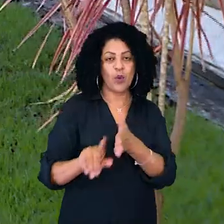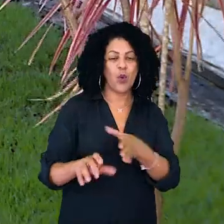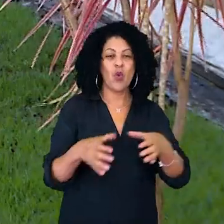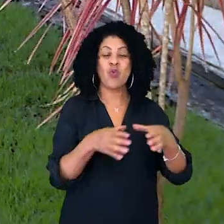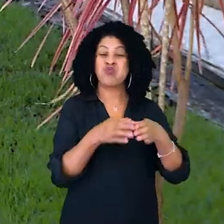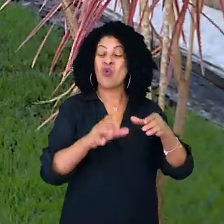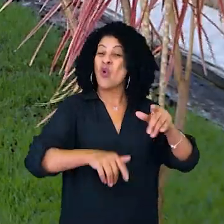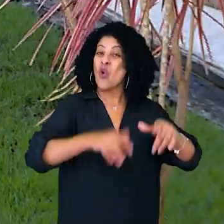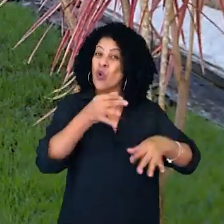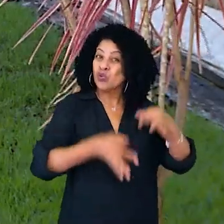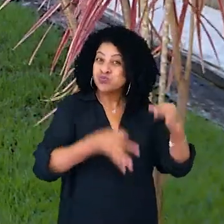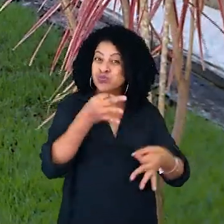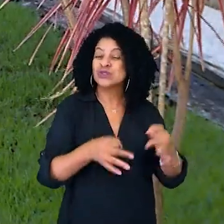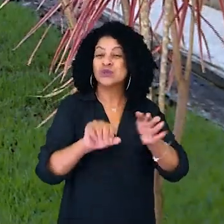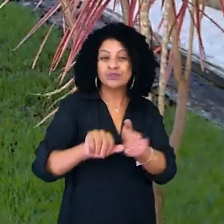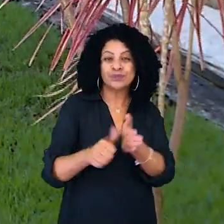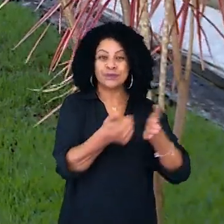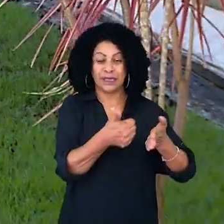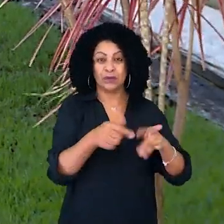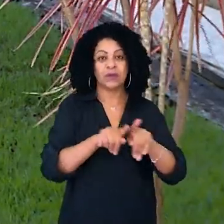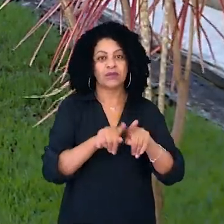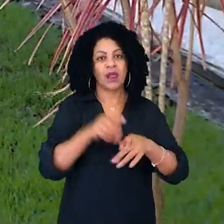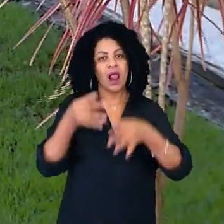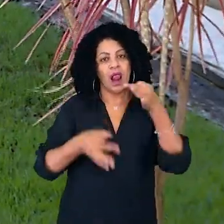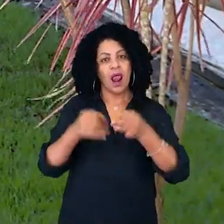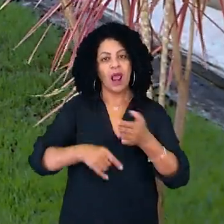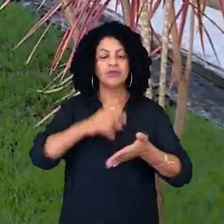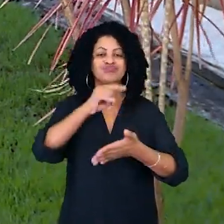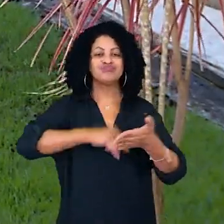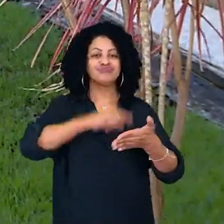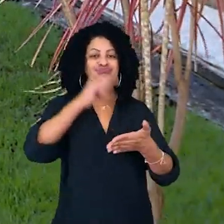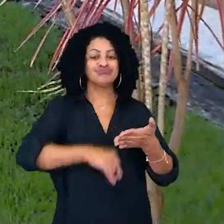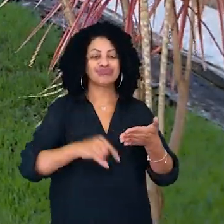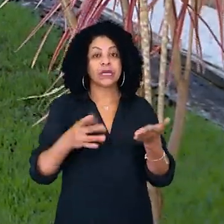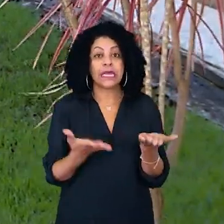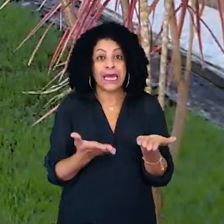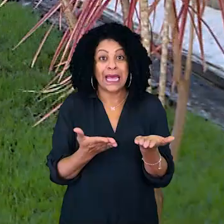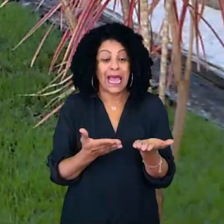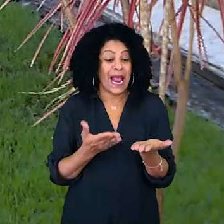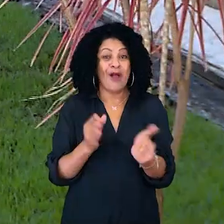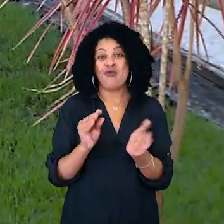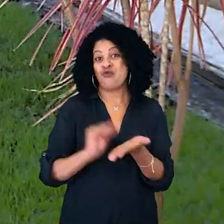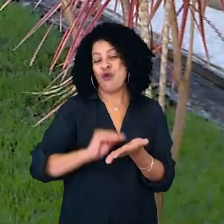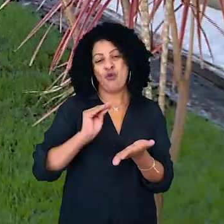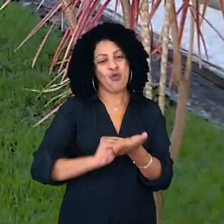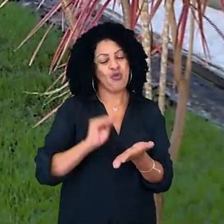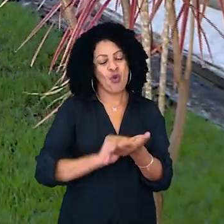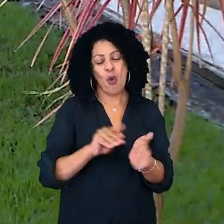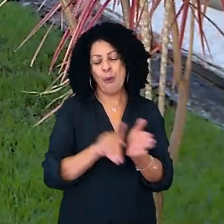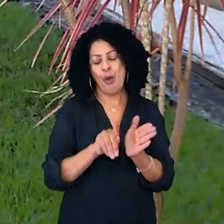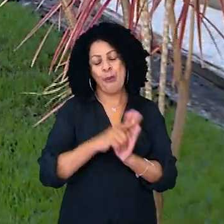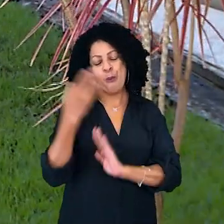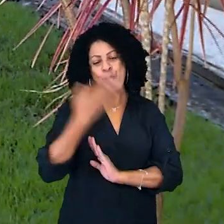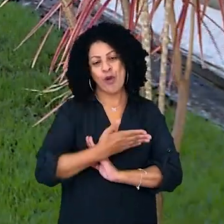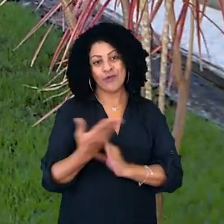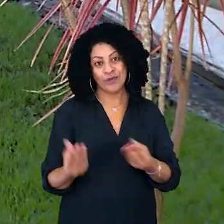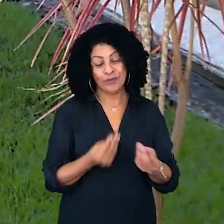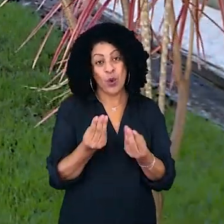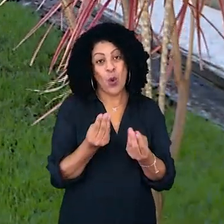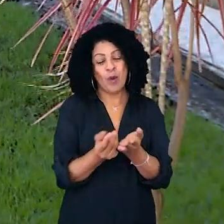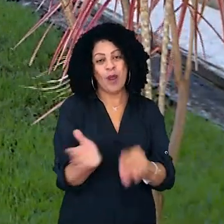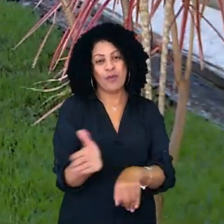de primeiro grau rejeitou o pedido, justificando que os documentos apresentados foram insuficientes para obter